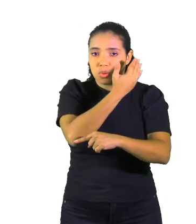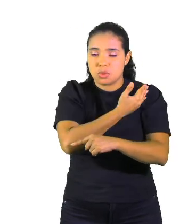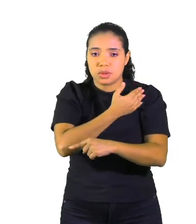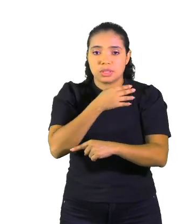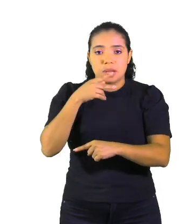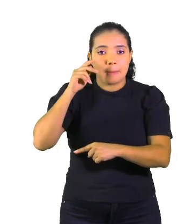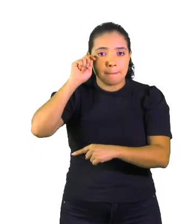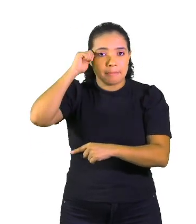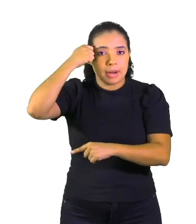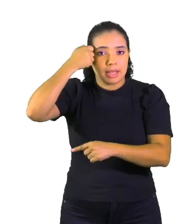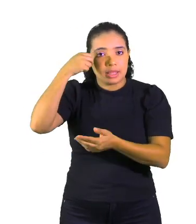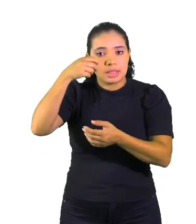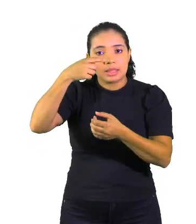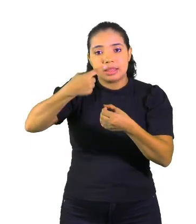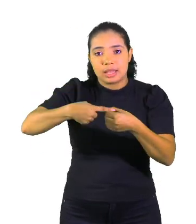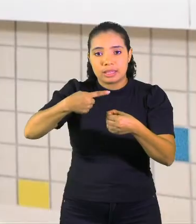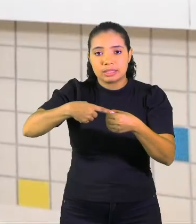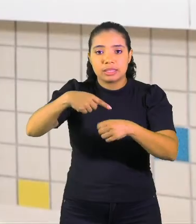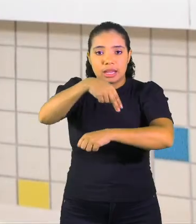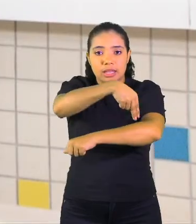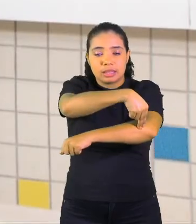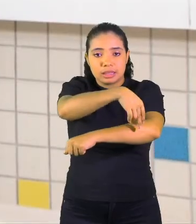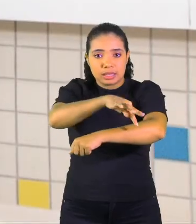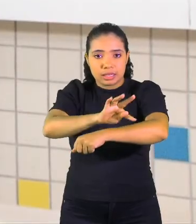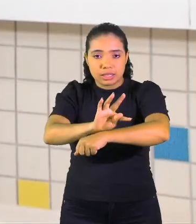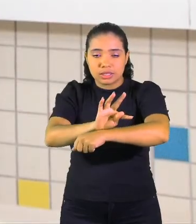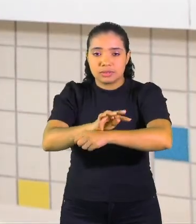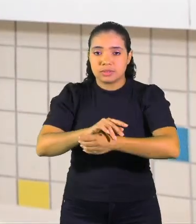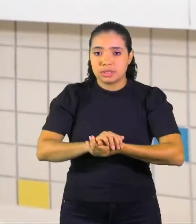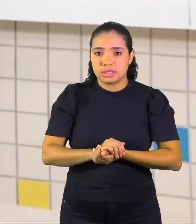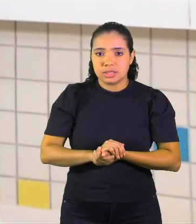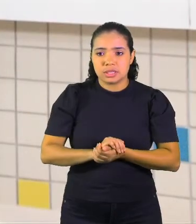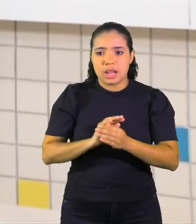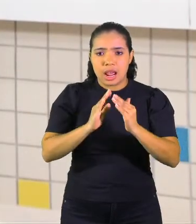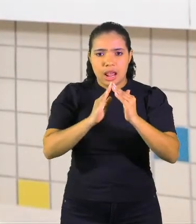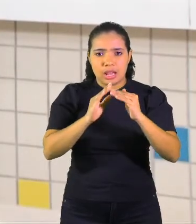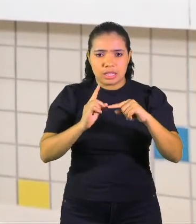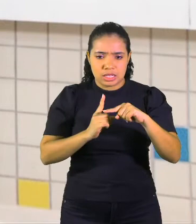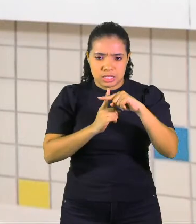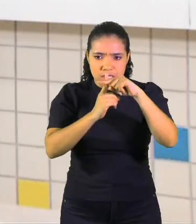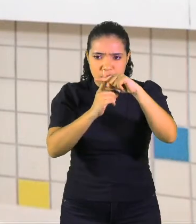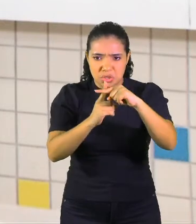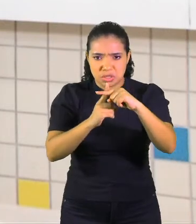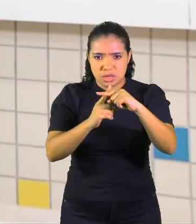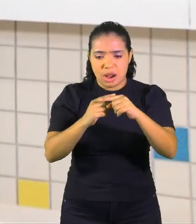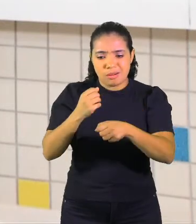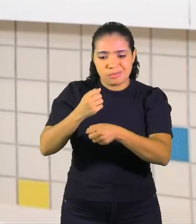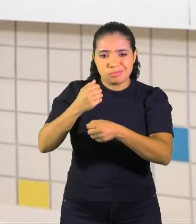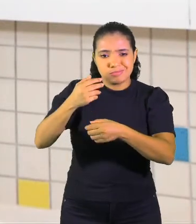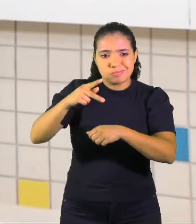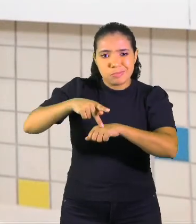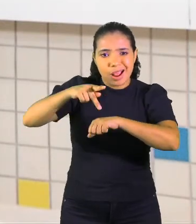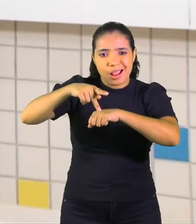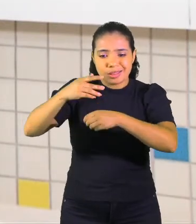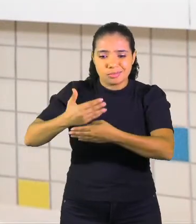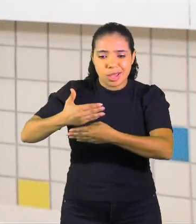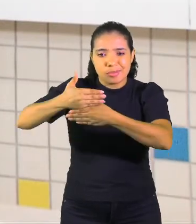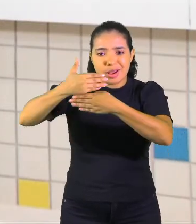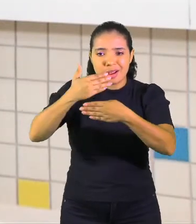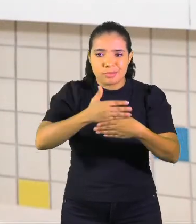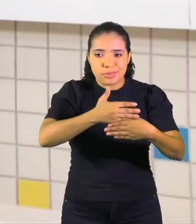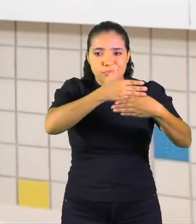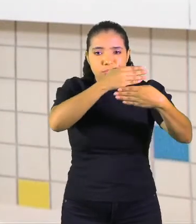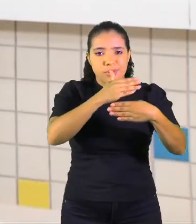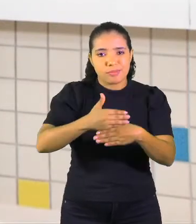de Natividade. Não é bem a igreja, as ruínas da igreja, que foi construída